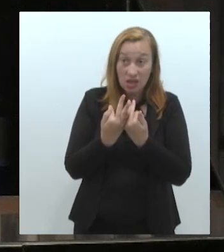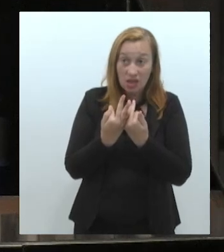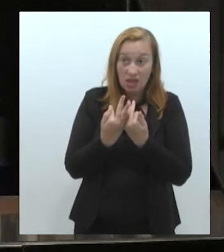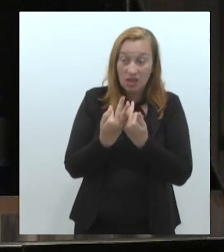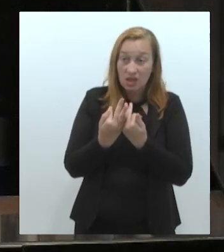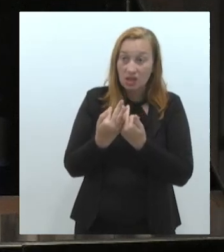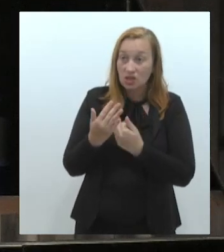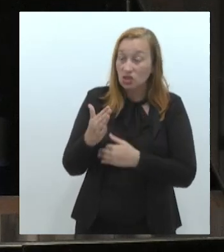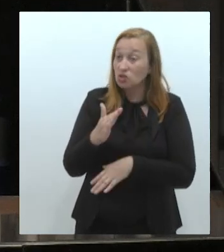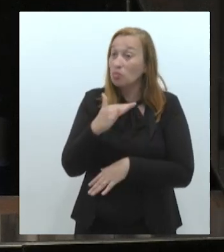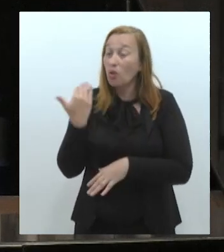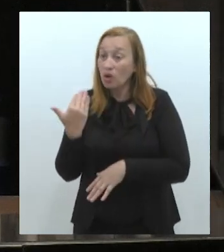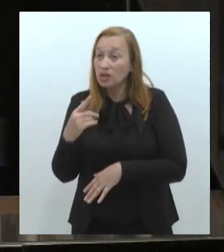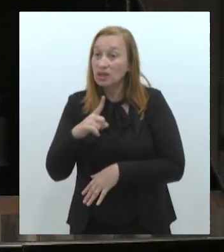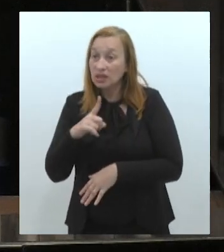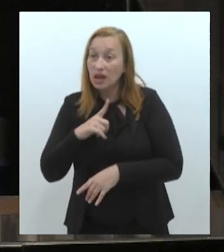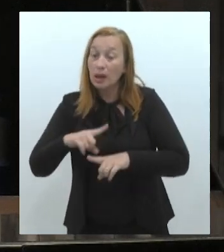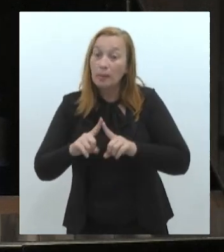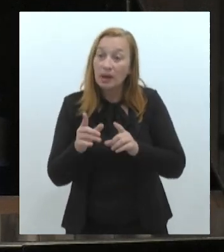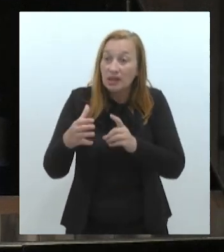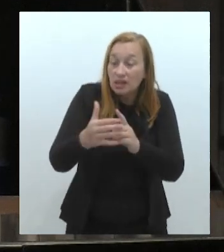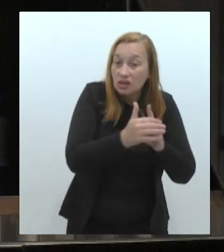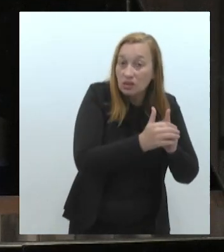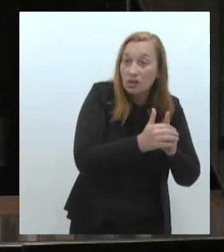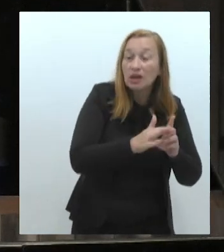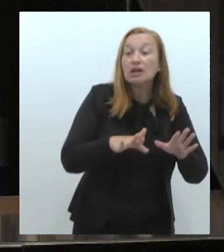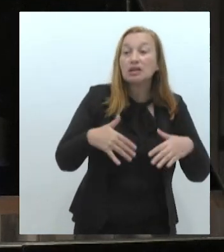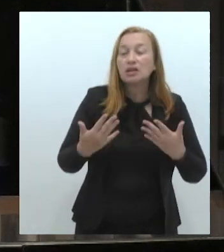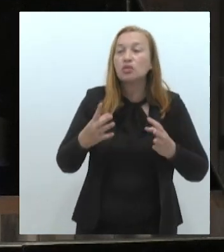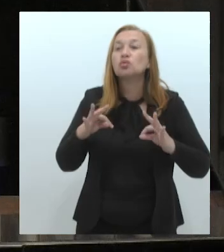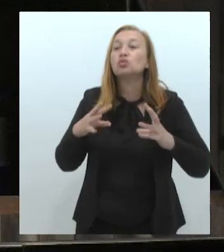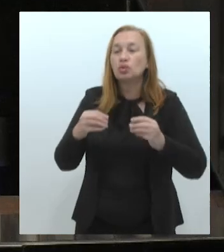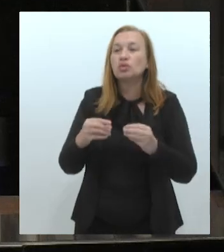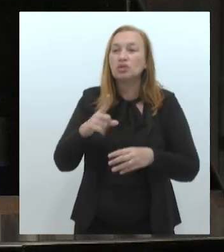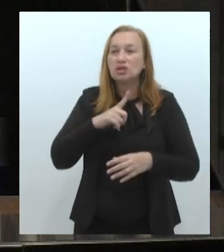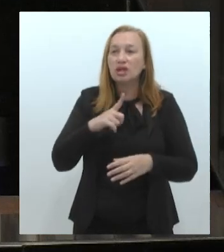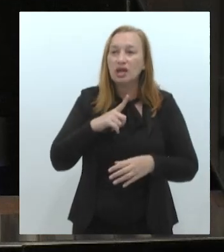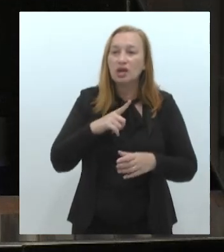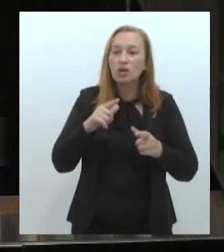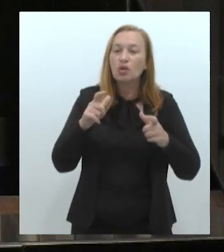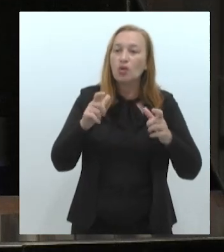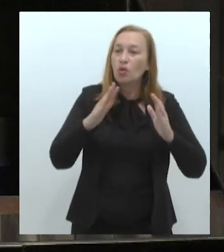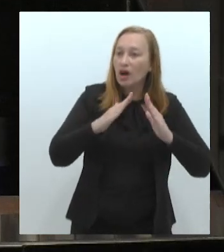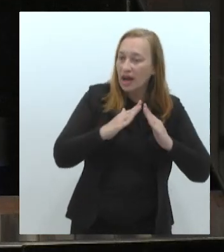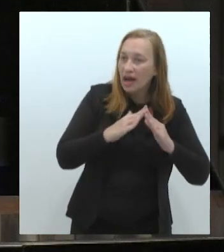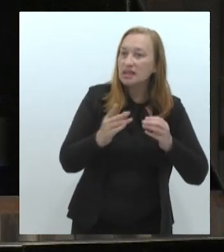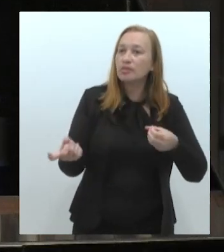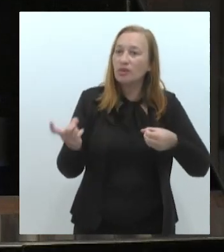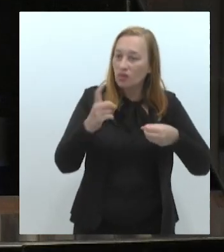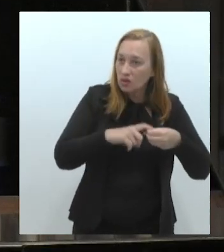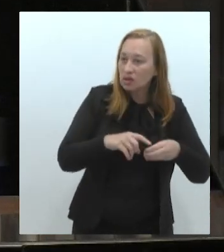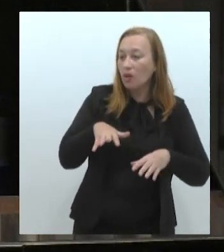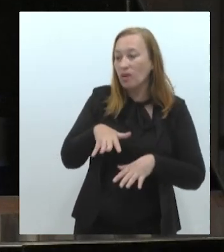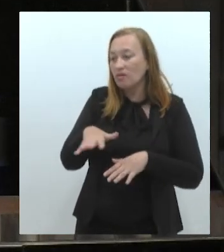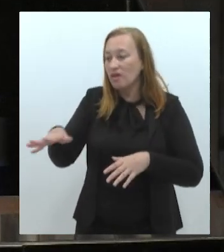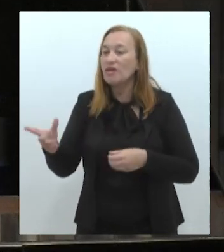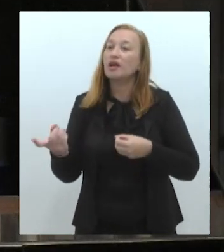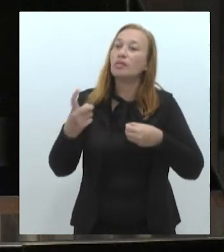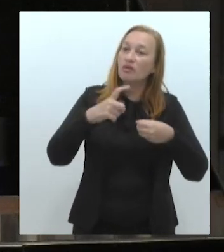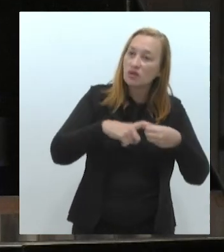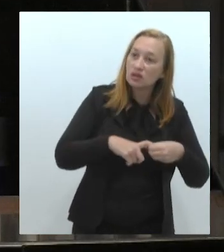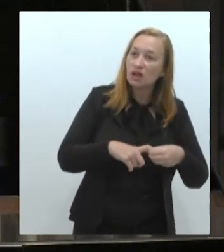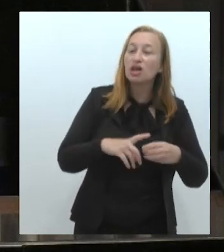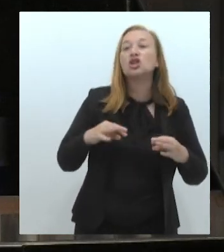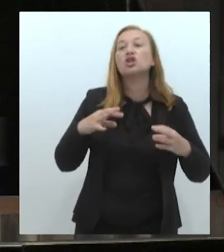se tem, mas aquela família que nos acolhe. Então, todo mundo ter para um lar para voltar, ter uma comunidade para se referenciar, é o